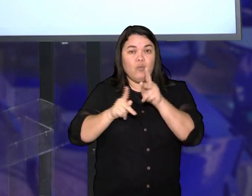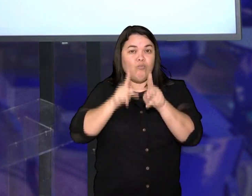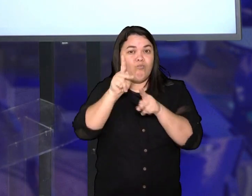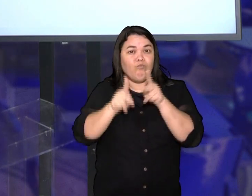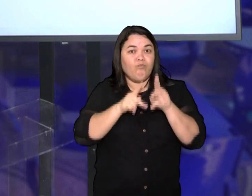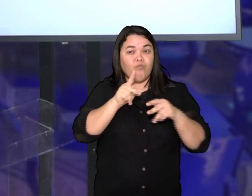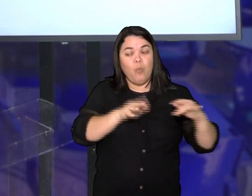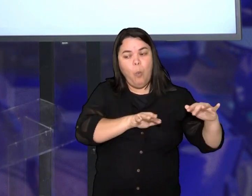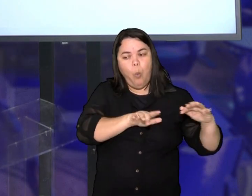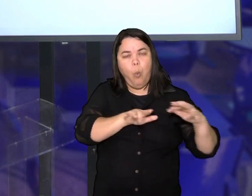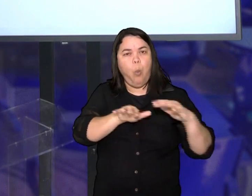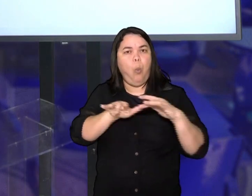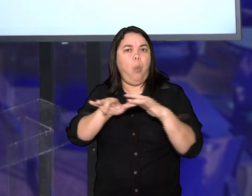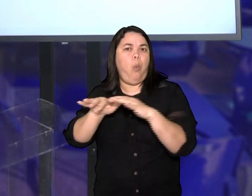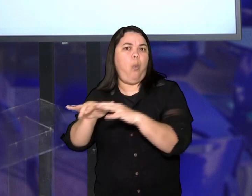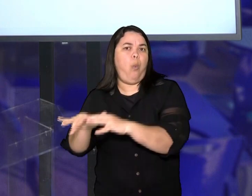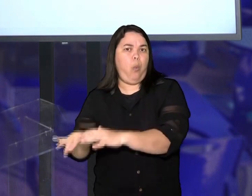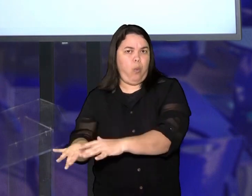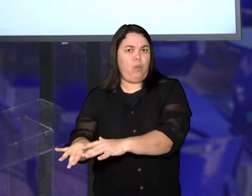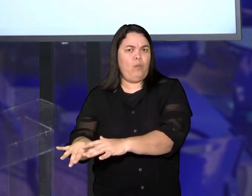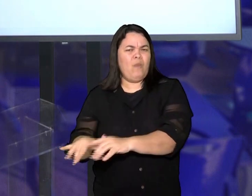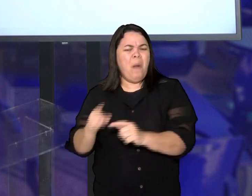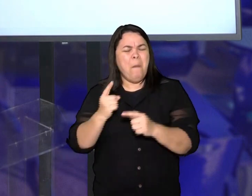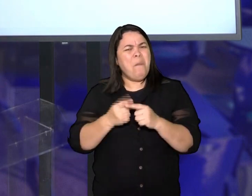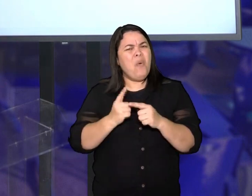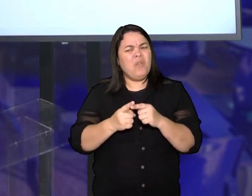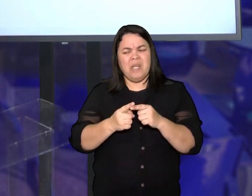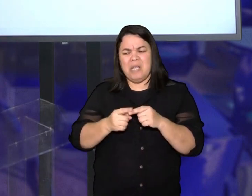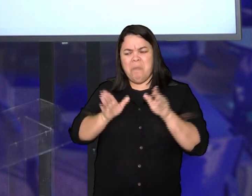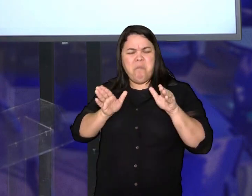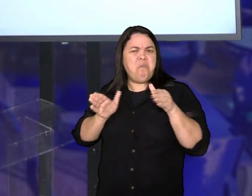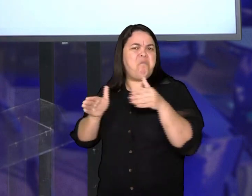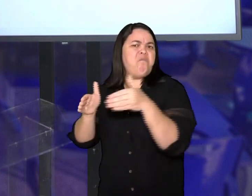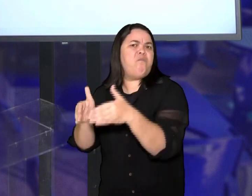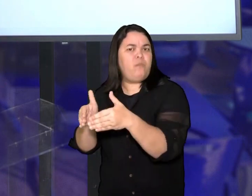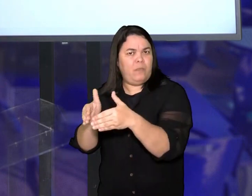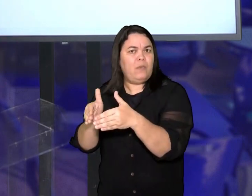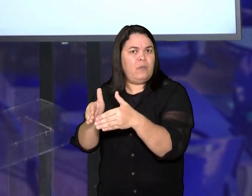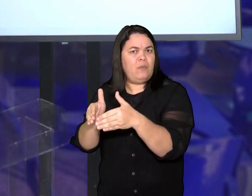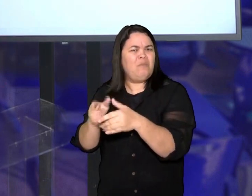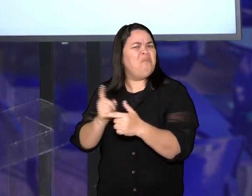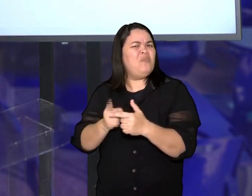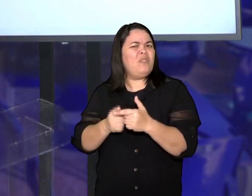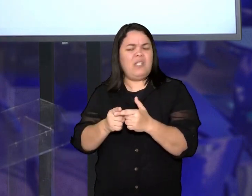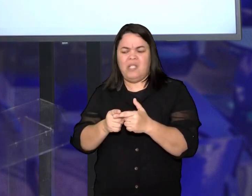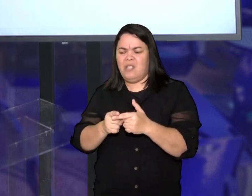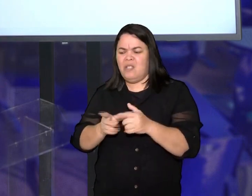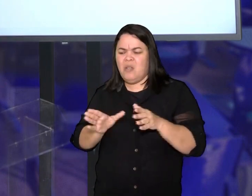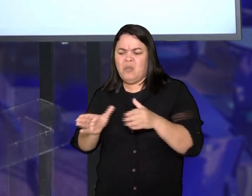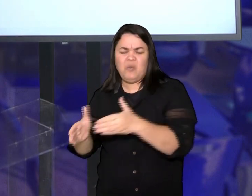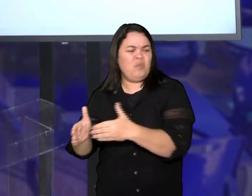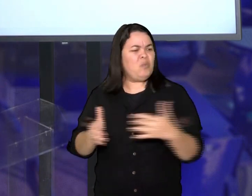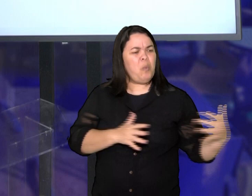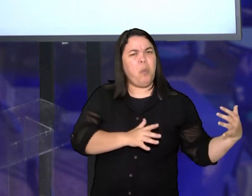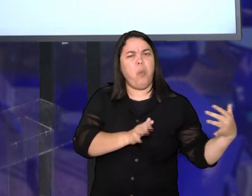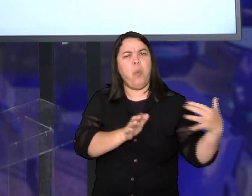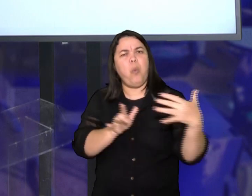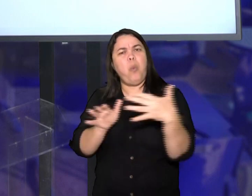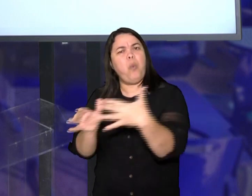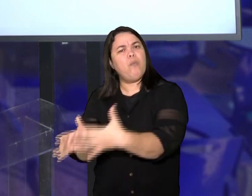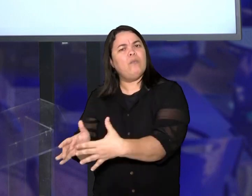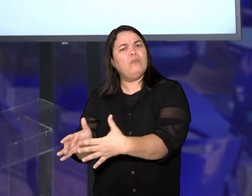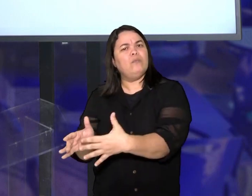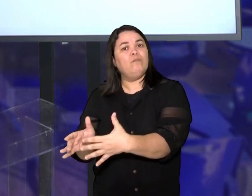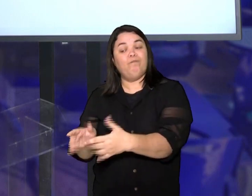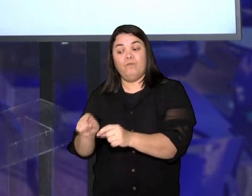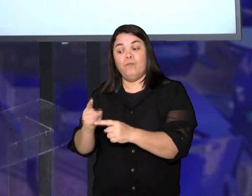forma geral. Mas por que esse local é o destino de um grande número de imigrantes? Nós vimos